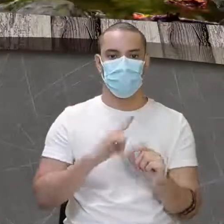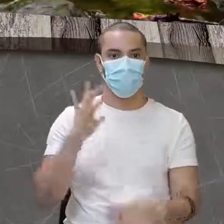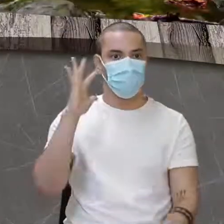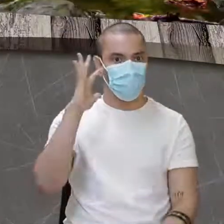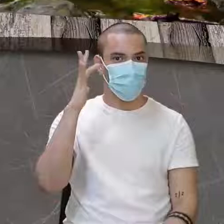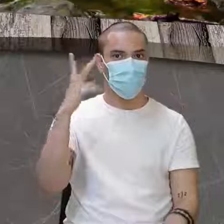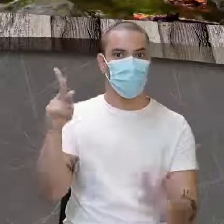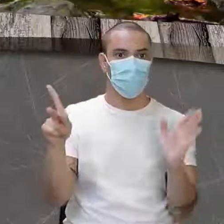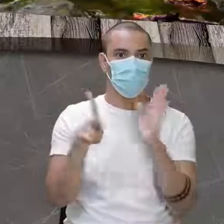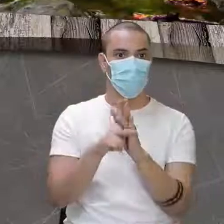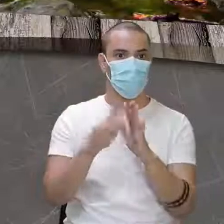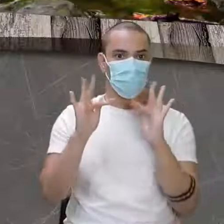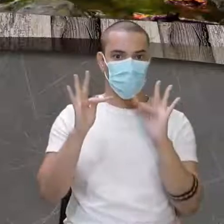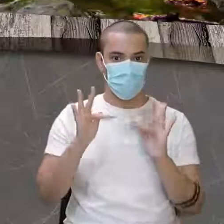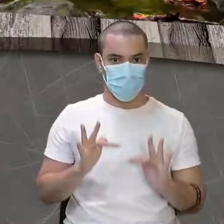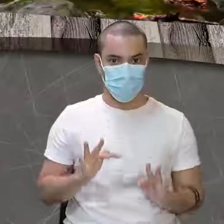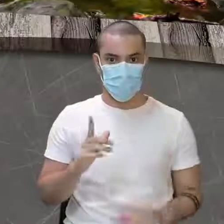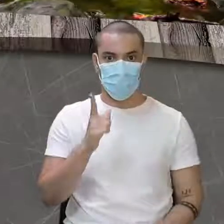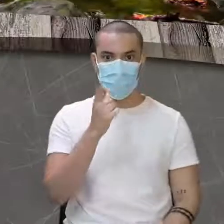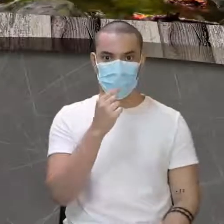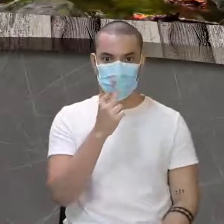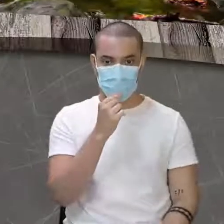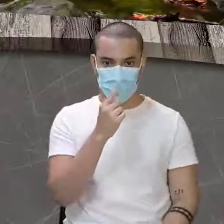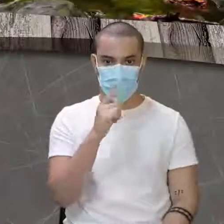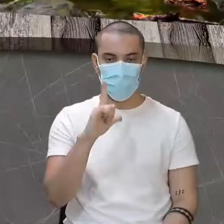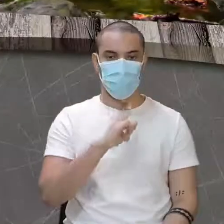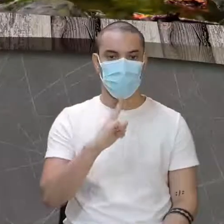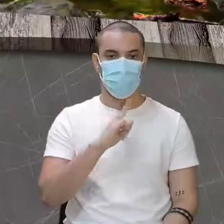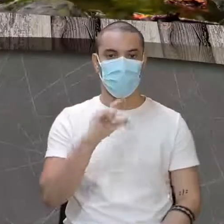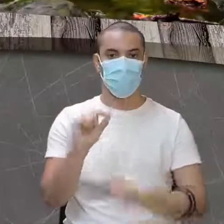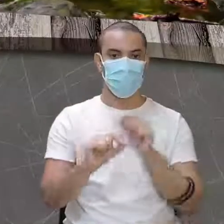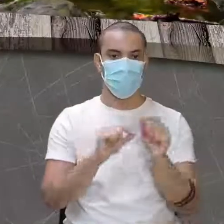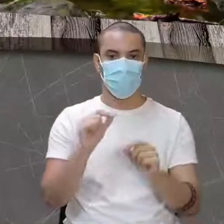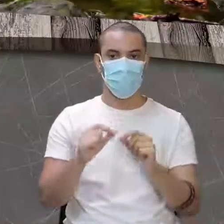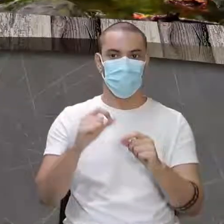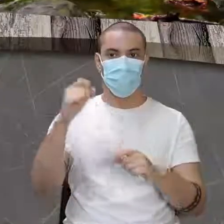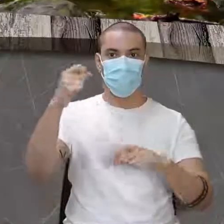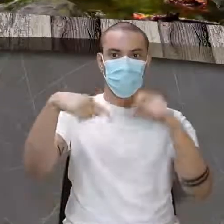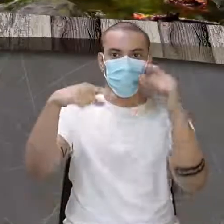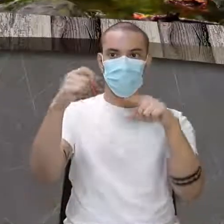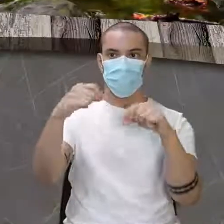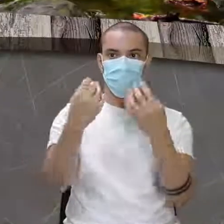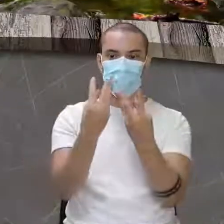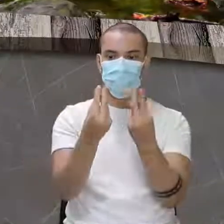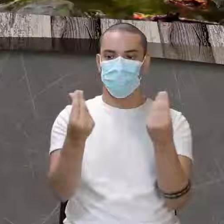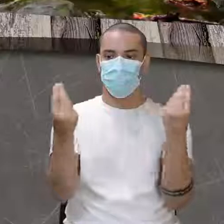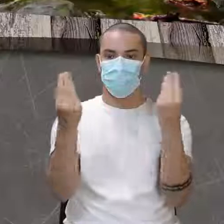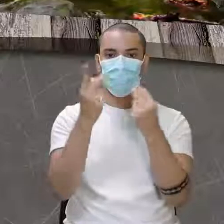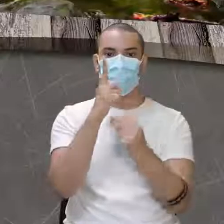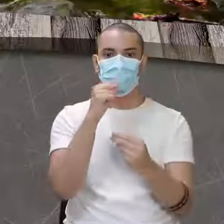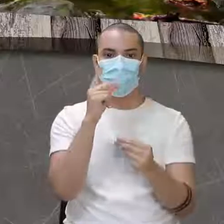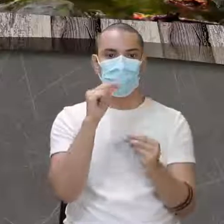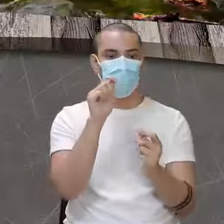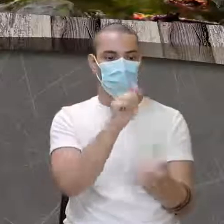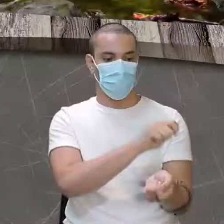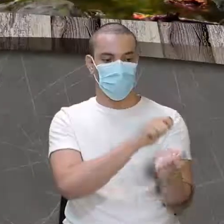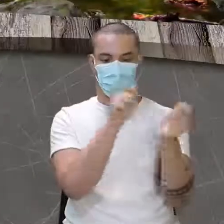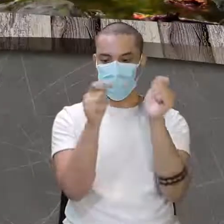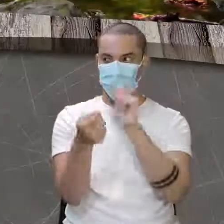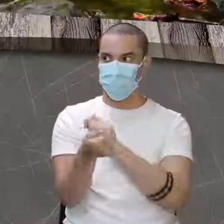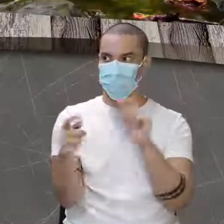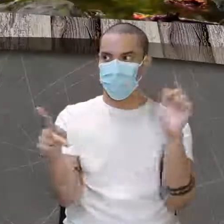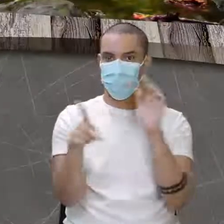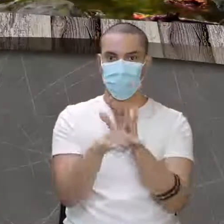fenômeno físico para que a água esteja nas formas de gotículas de água, sofrendo o processo ali